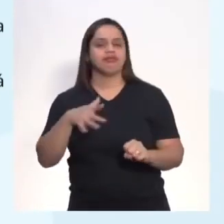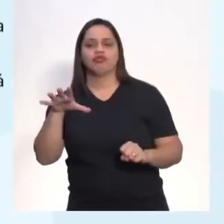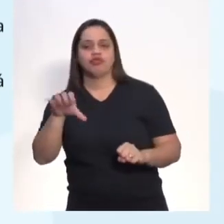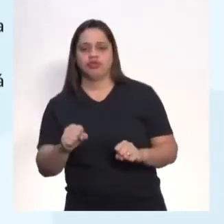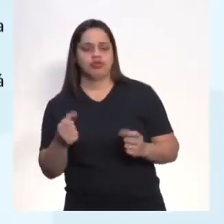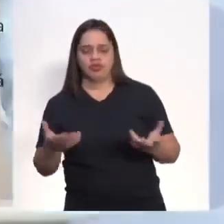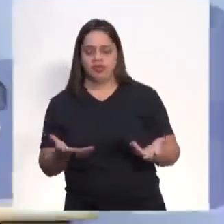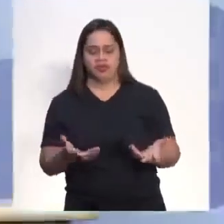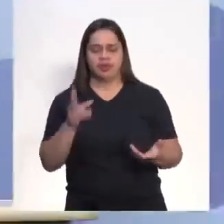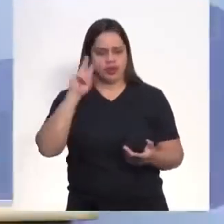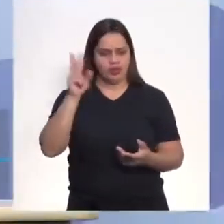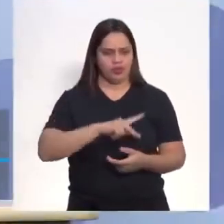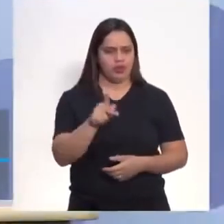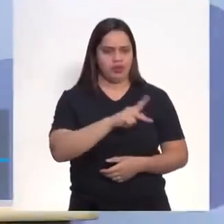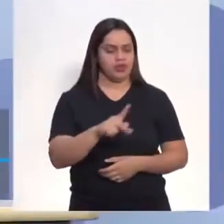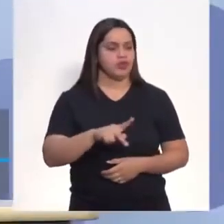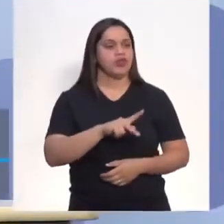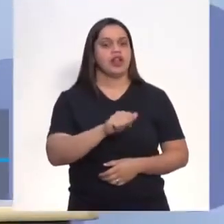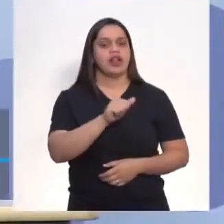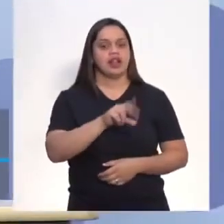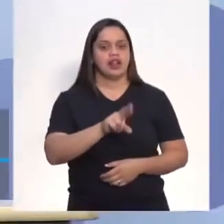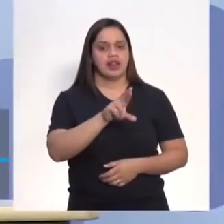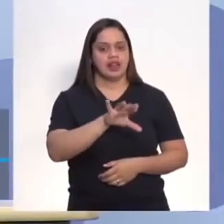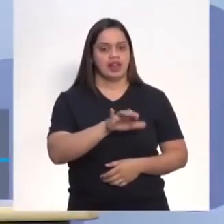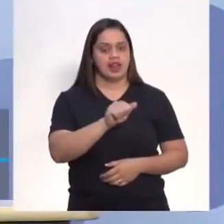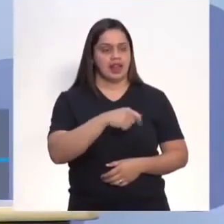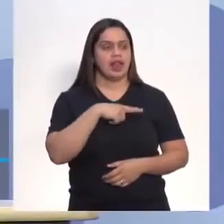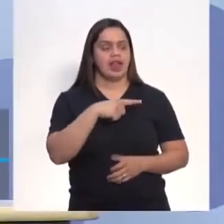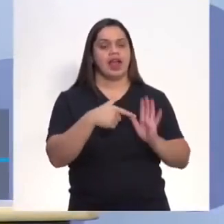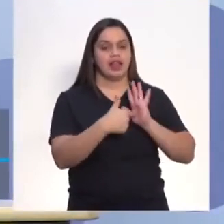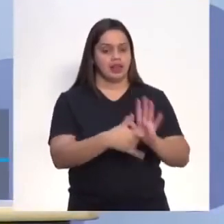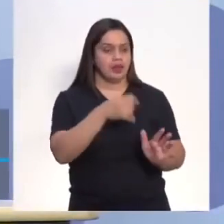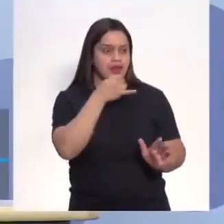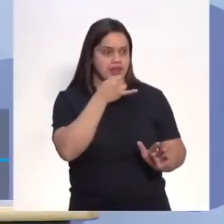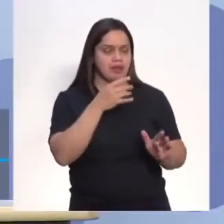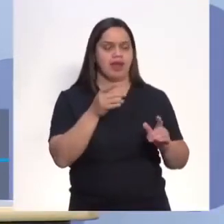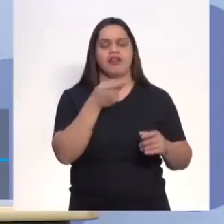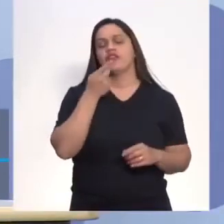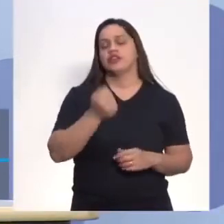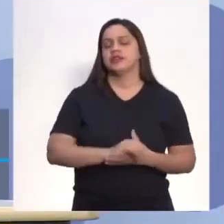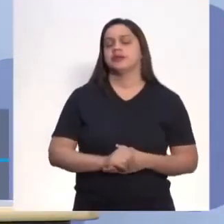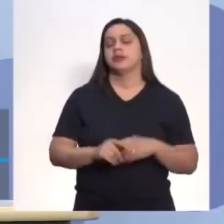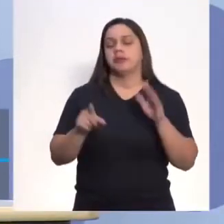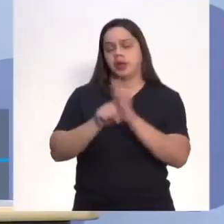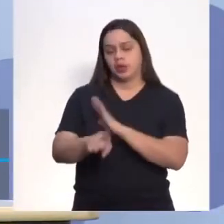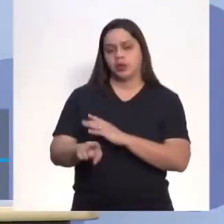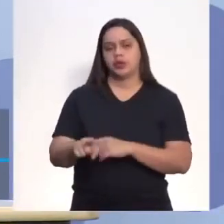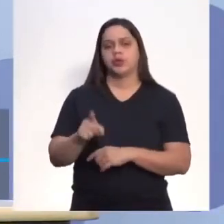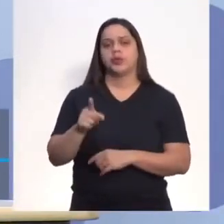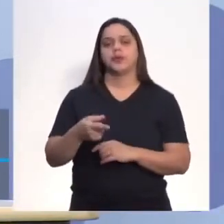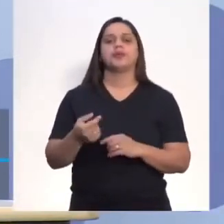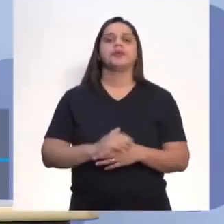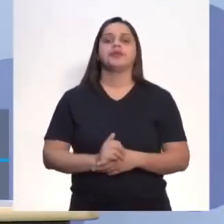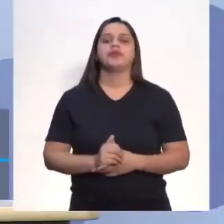que a professora Andréia Paulon, ela deu numa aula do 8º comigo? Ela pergunta para os alunos no chat,